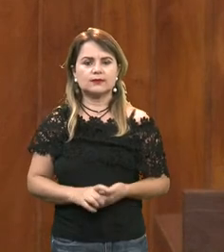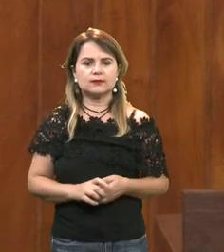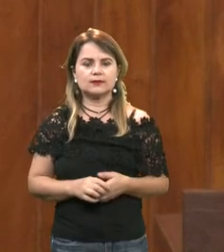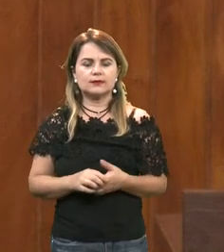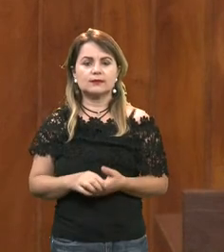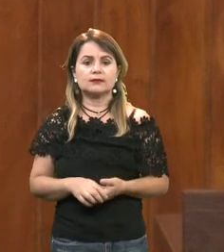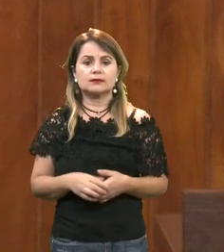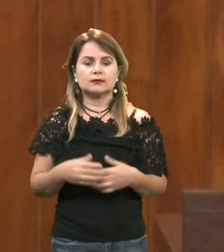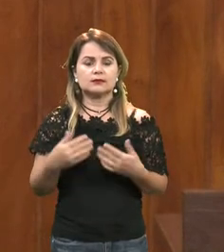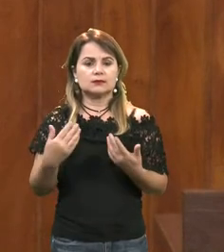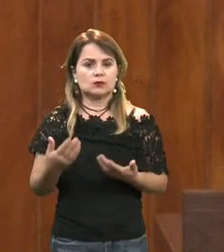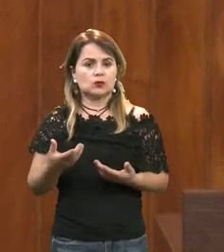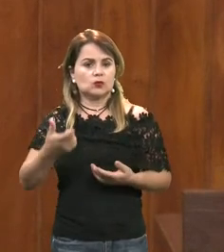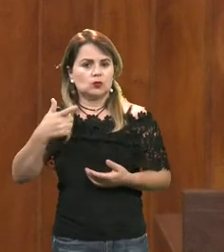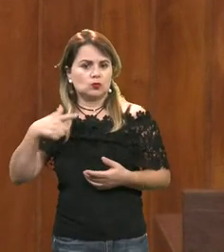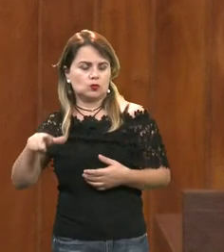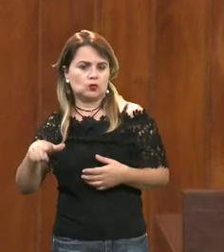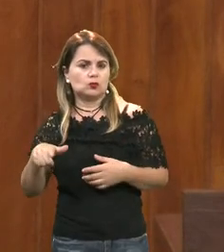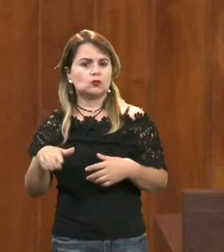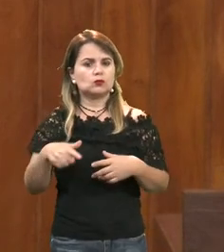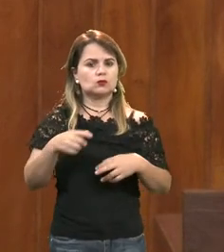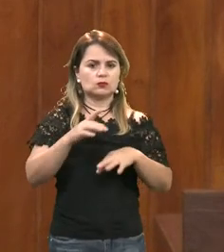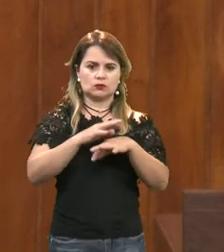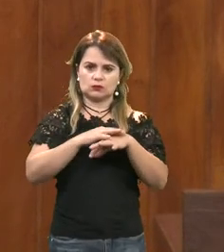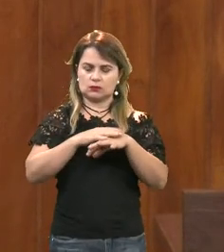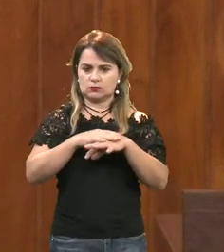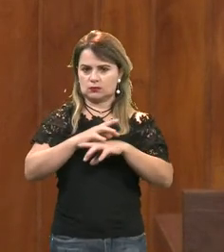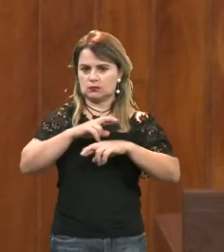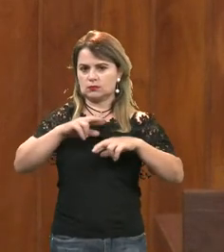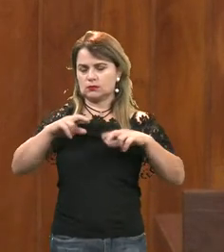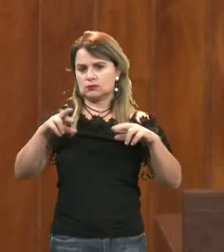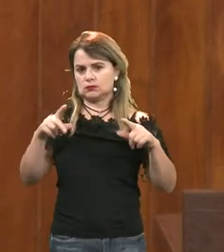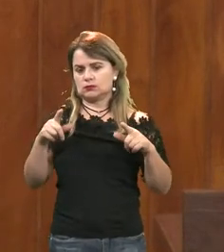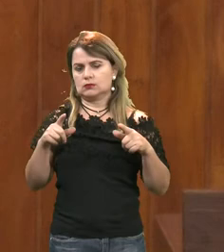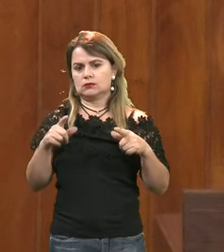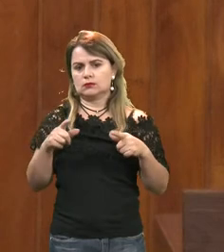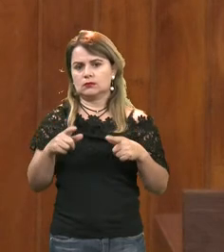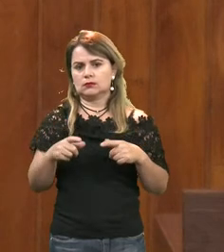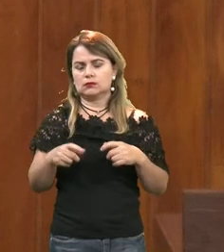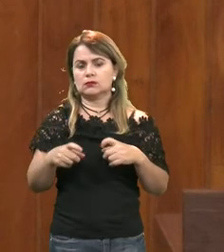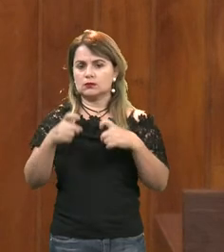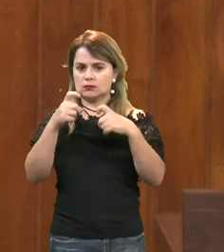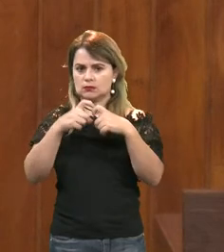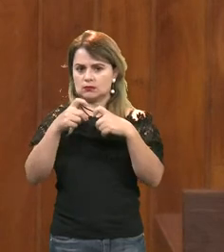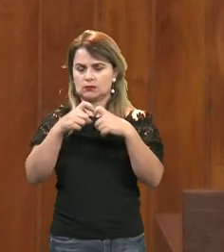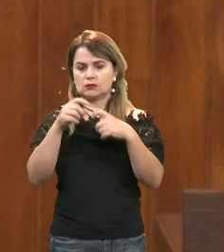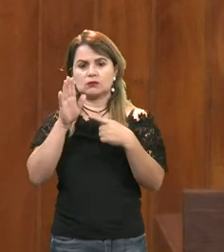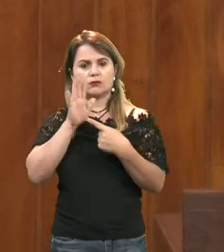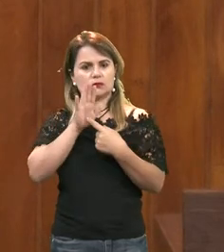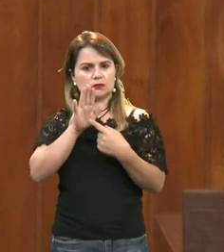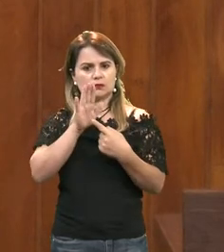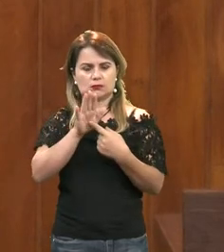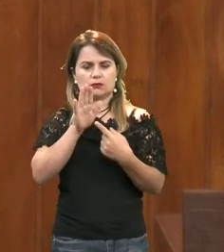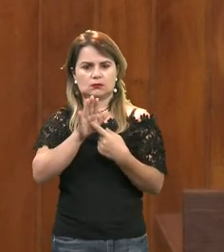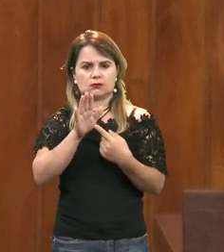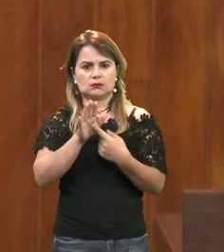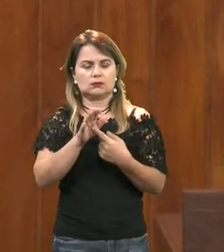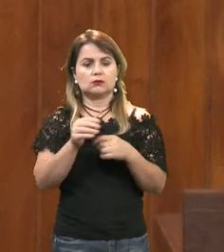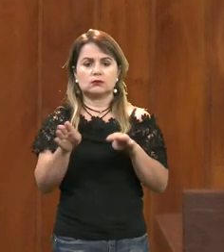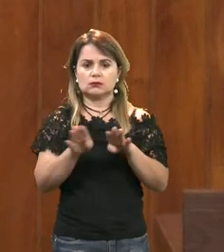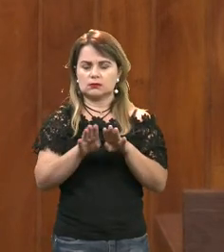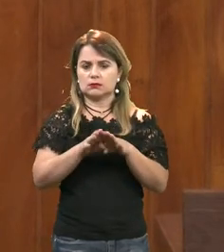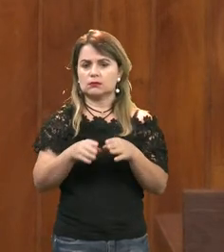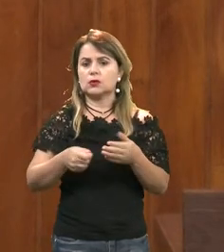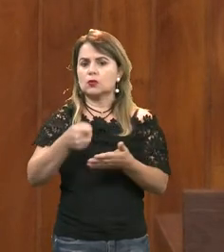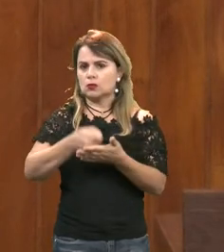Ou qualquer outra enfermidade assim atestada por médico devidamente habilitado. E são obrigações